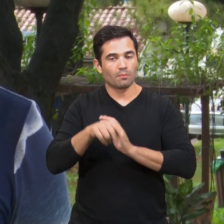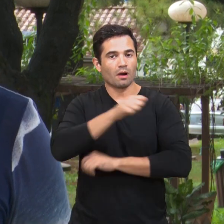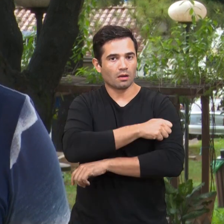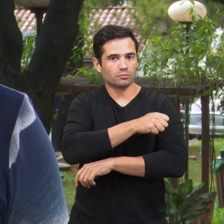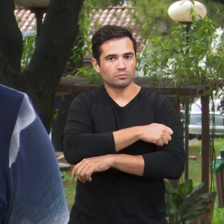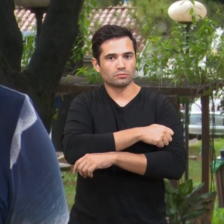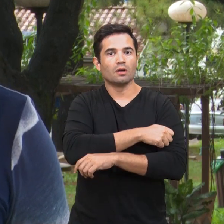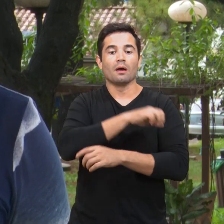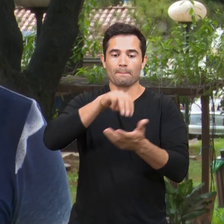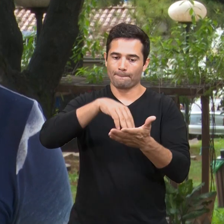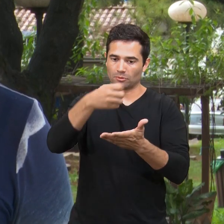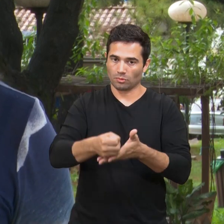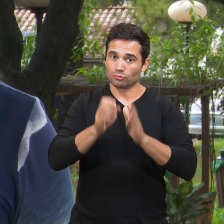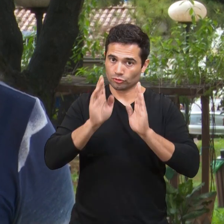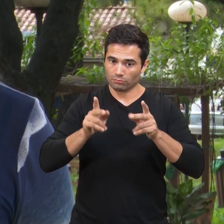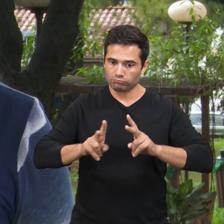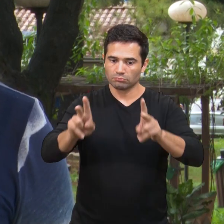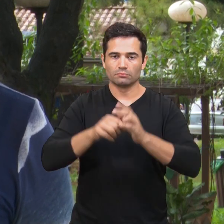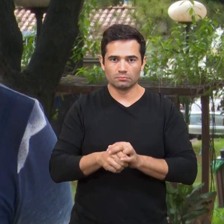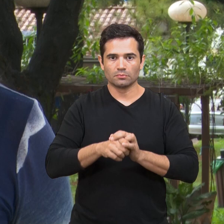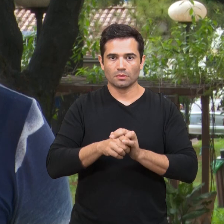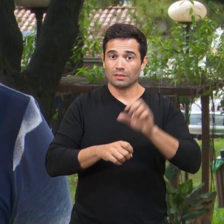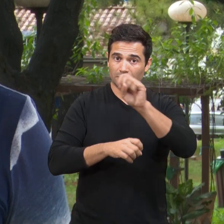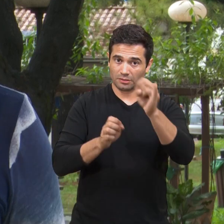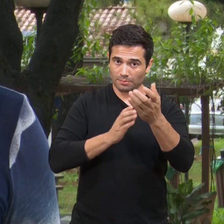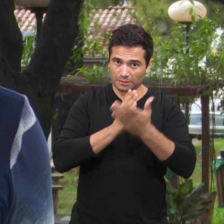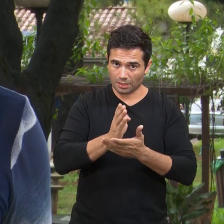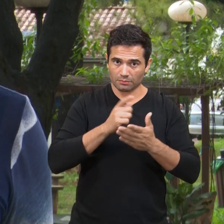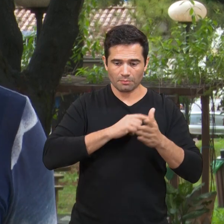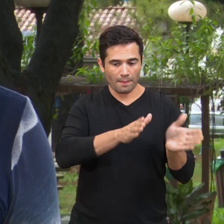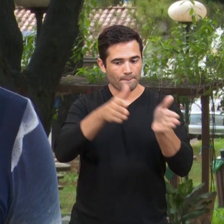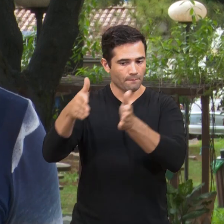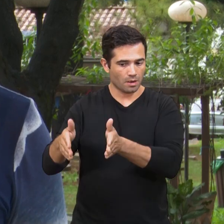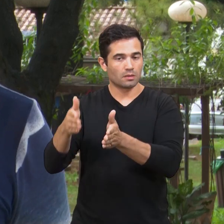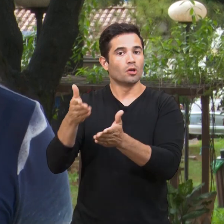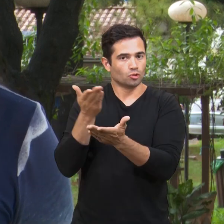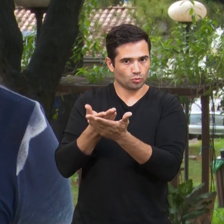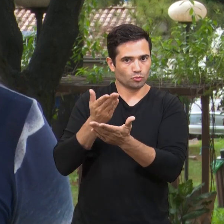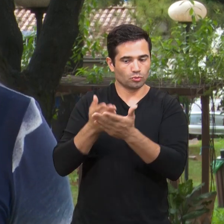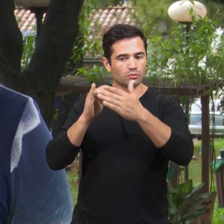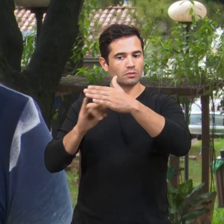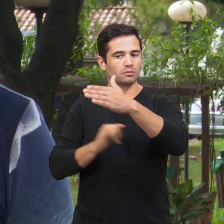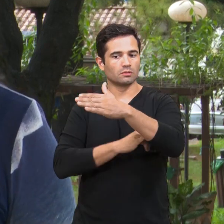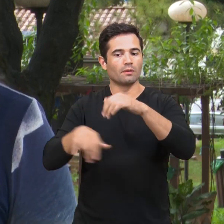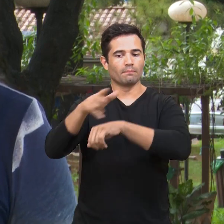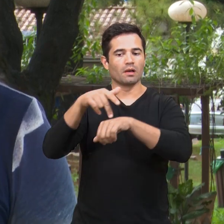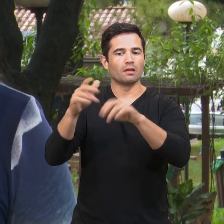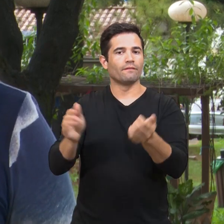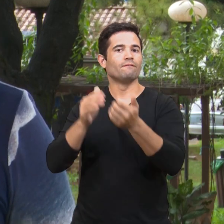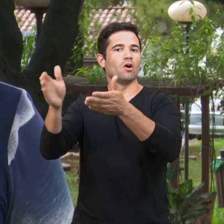regularmente matriculados os selecionados realizam uma parte dos estudos em uma instituição